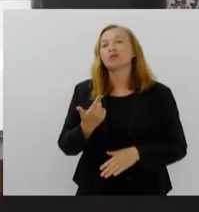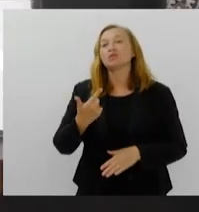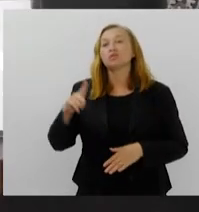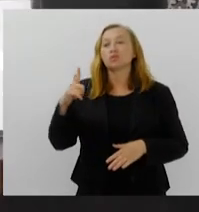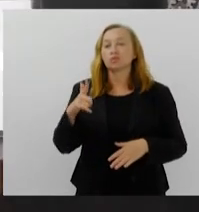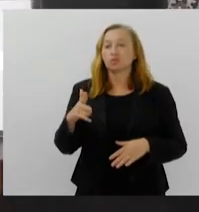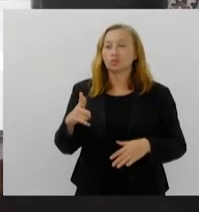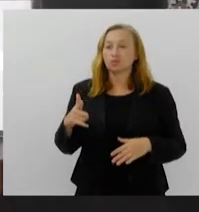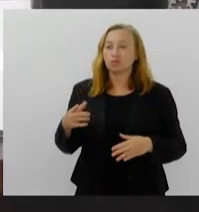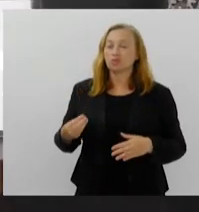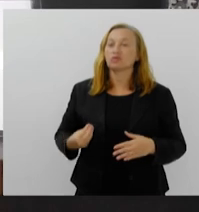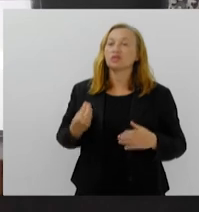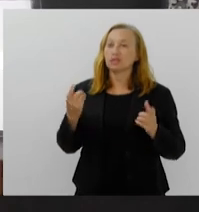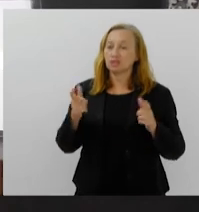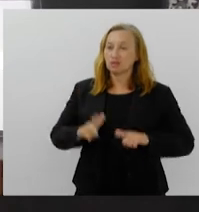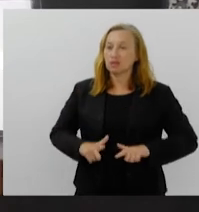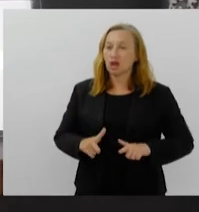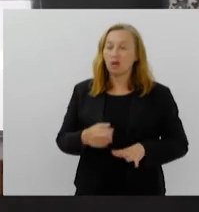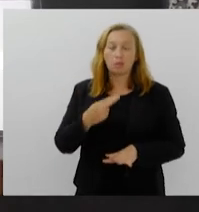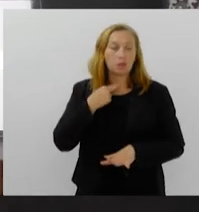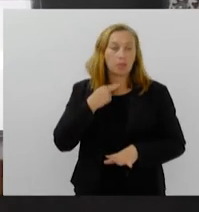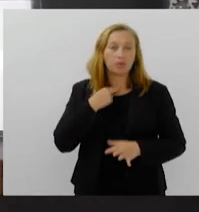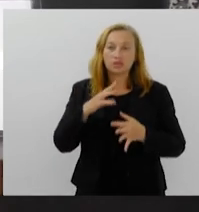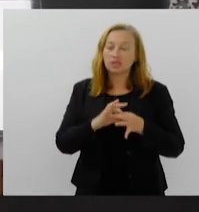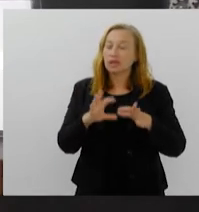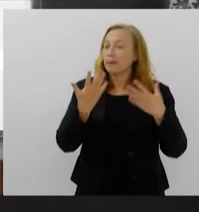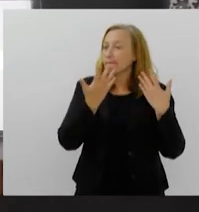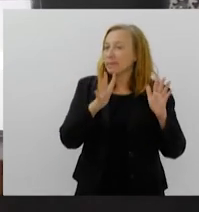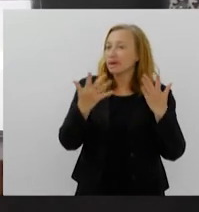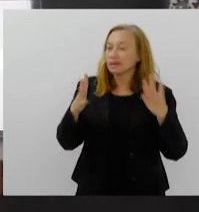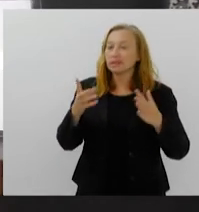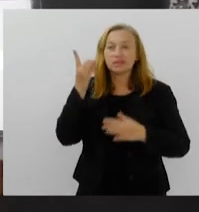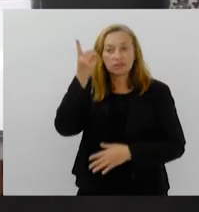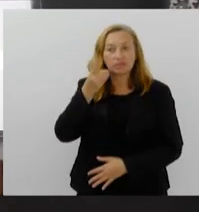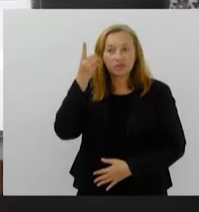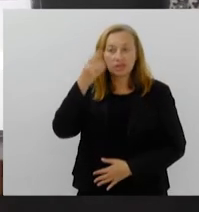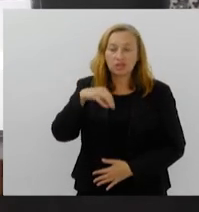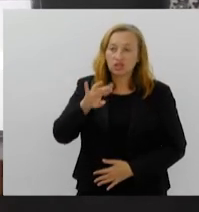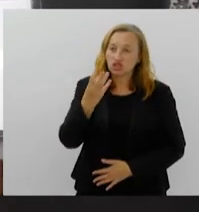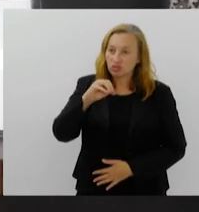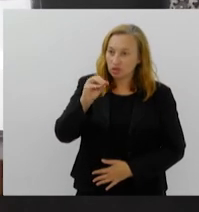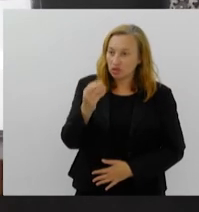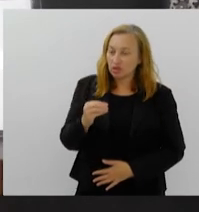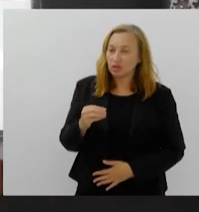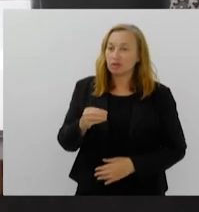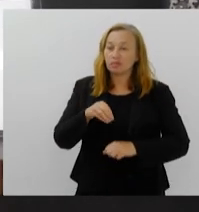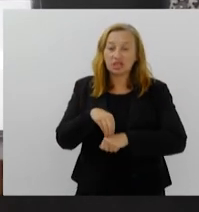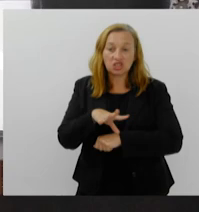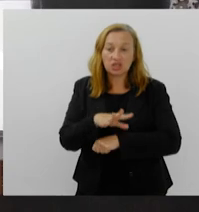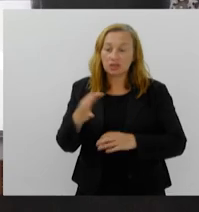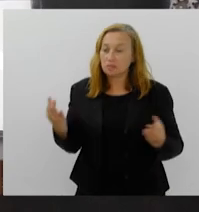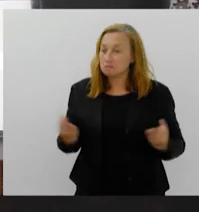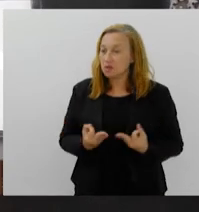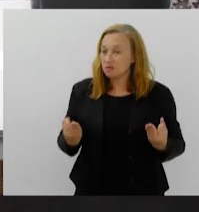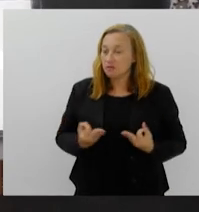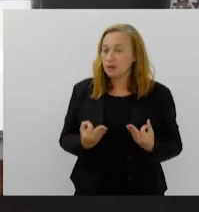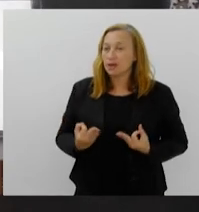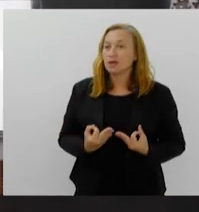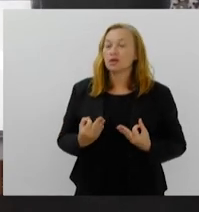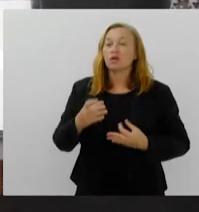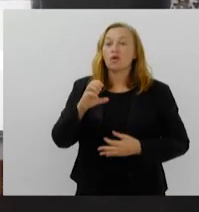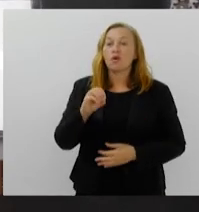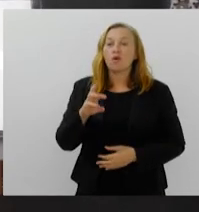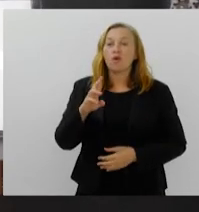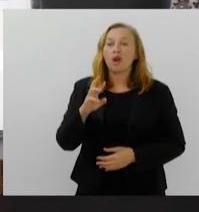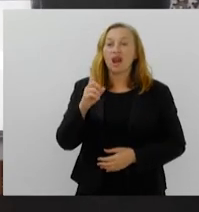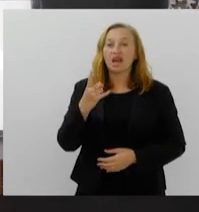autoridades presentes. Não posso deixar de parabenizar o deputado Chico Machado pela brilhante indicação. O seu